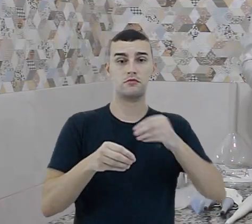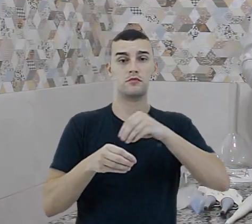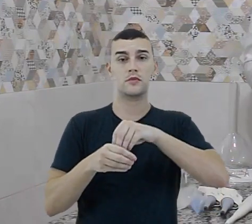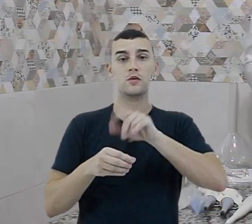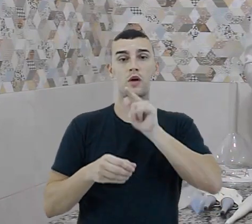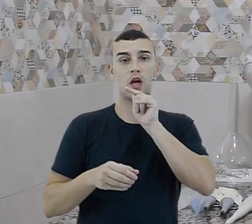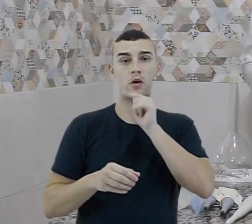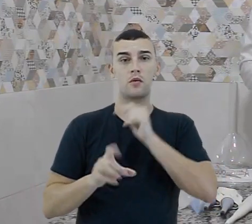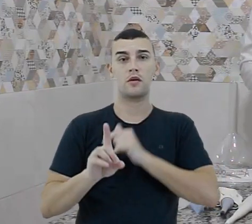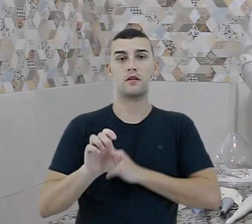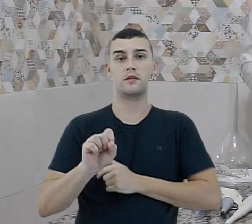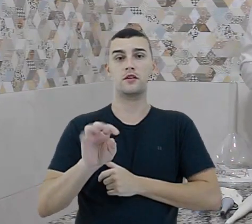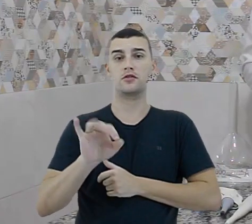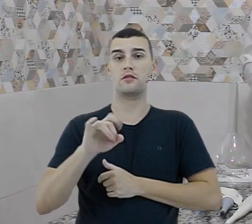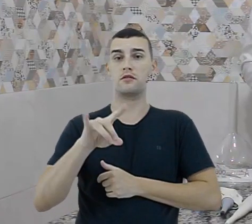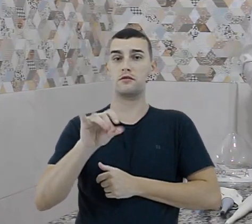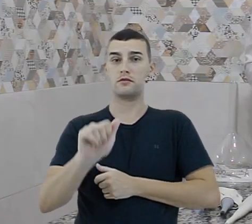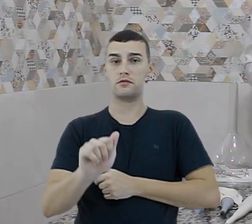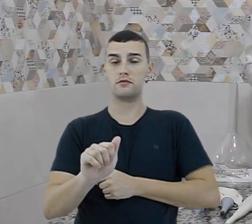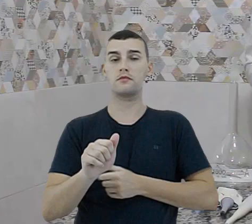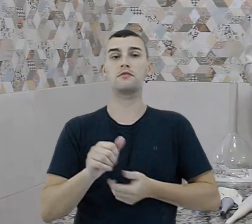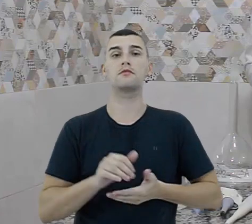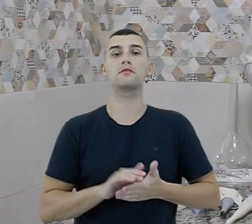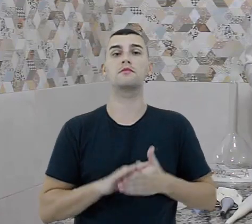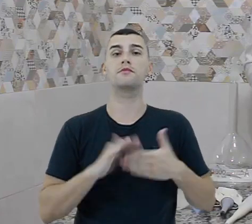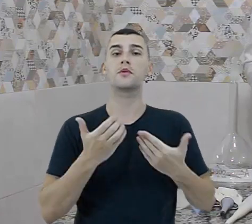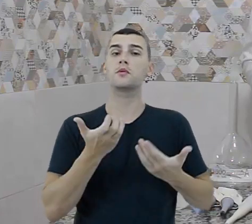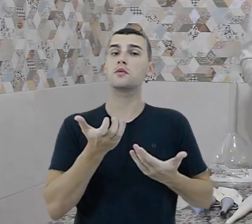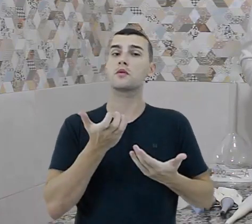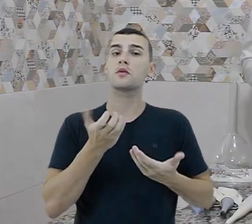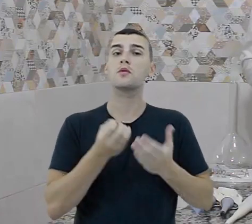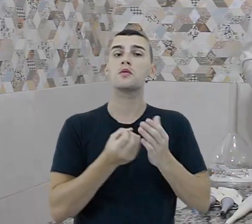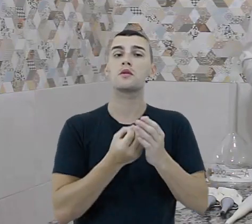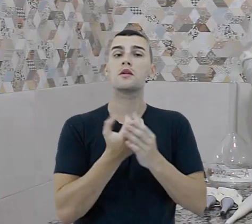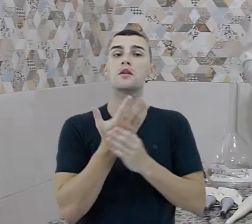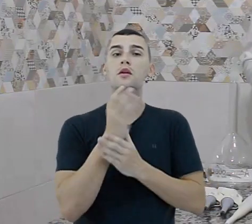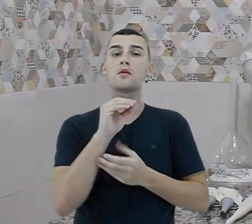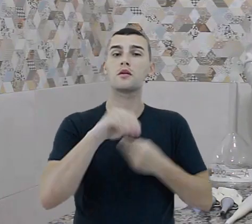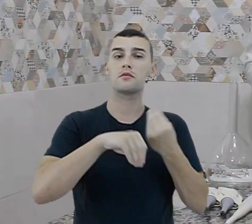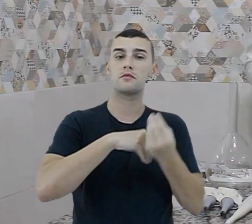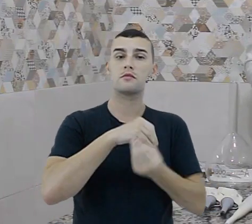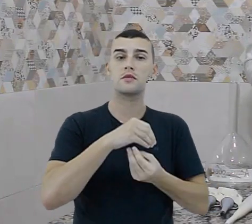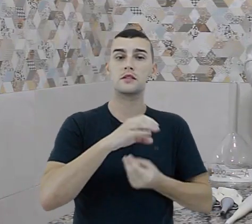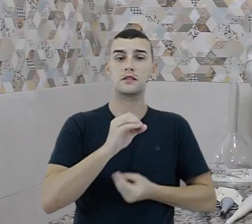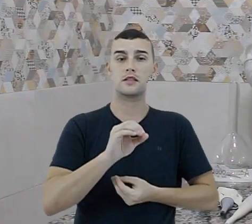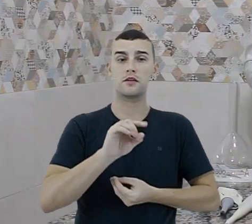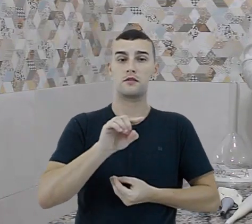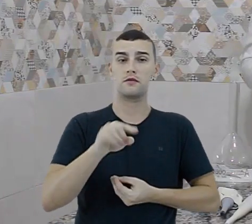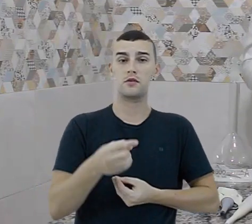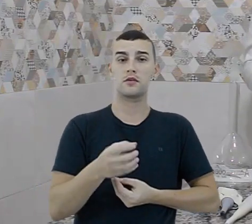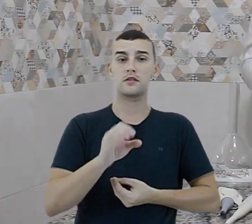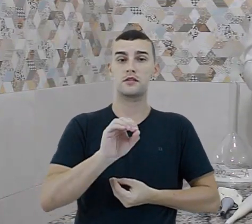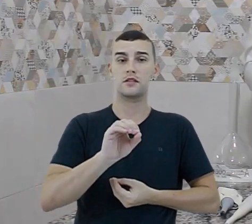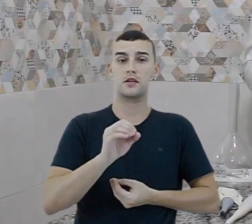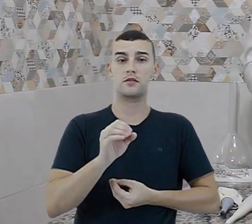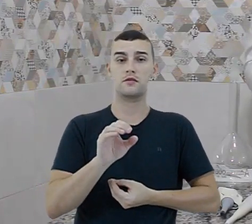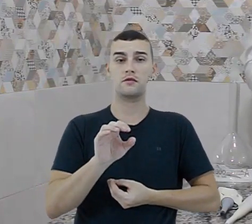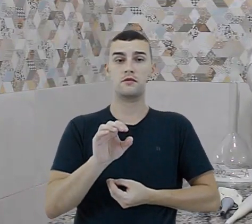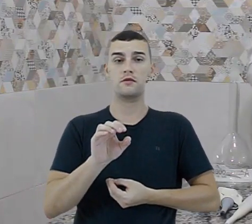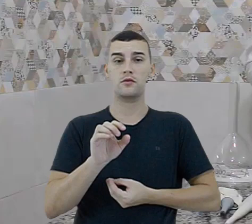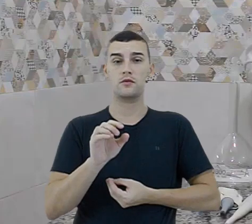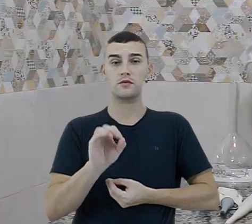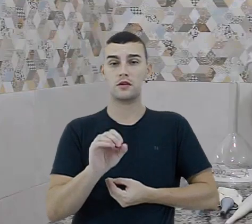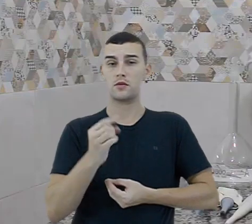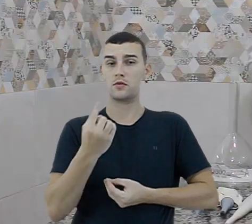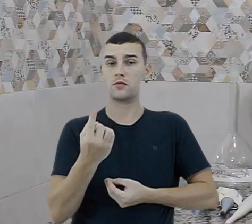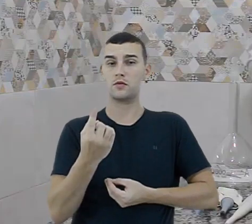de sódio em água destilada para fins de demonstração e eu quero criar uma solução de 0,01 grama